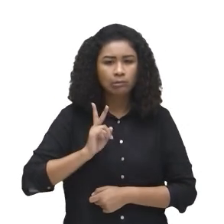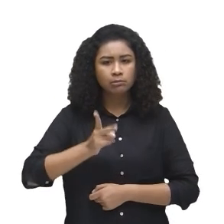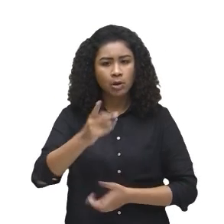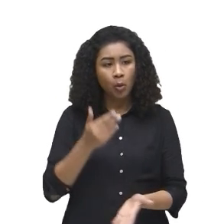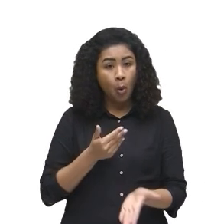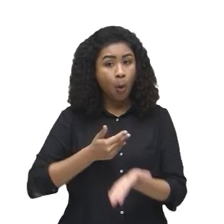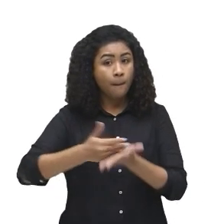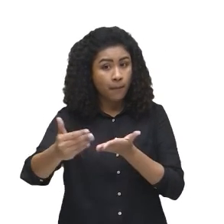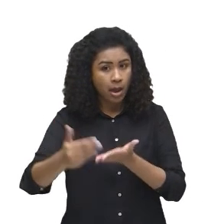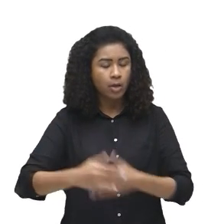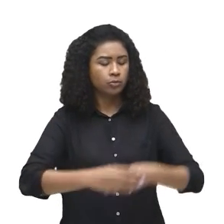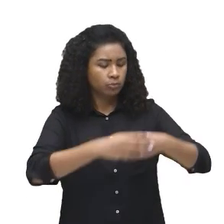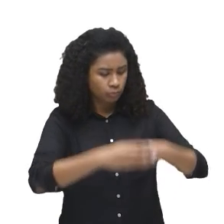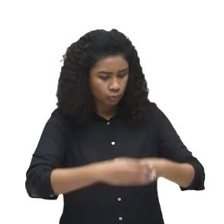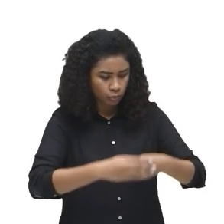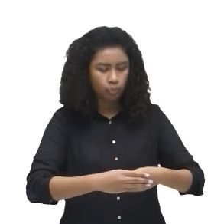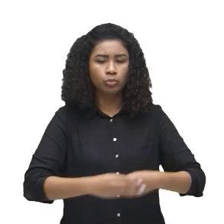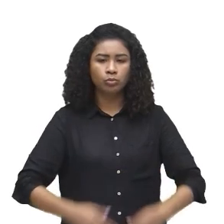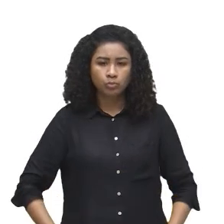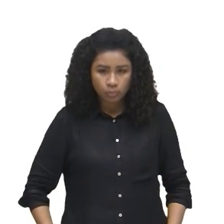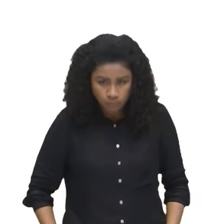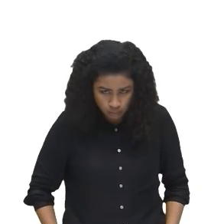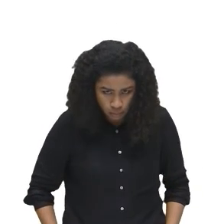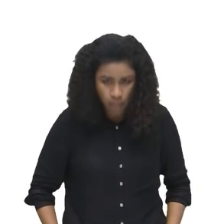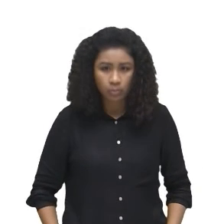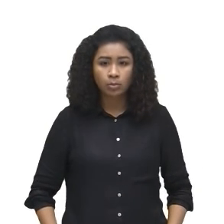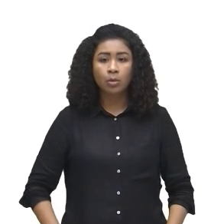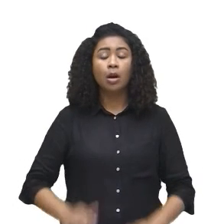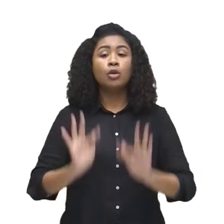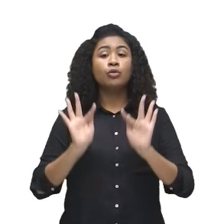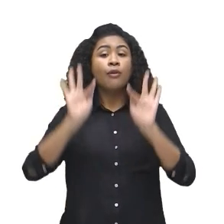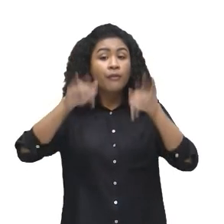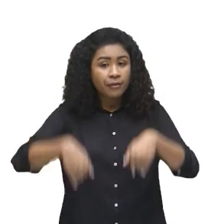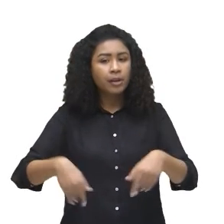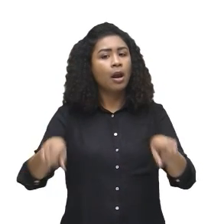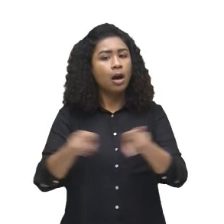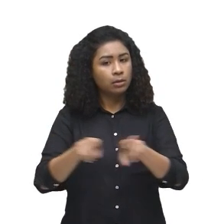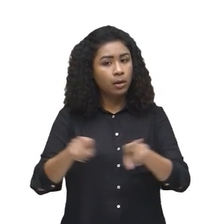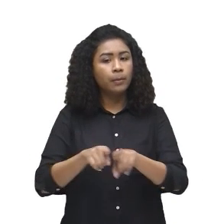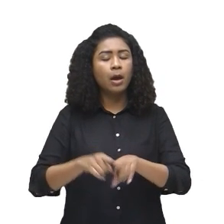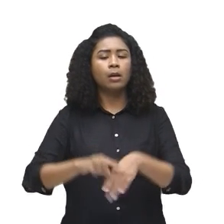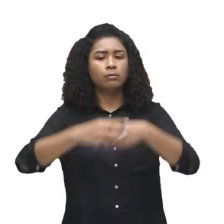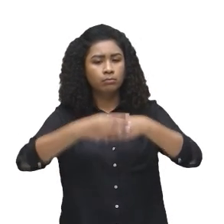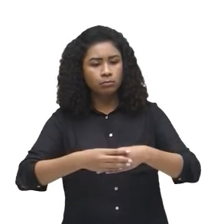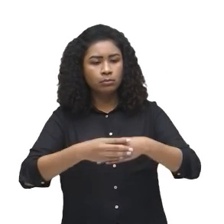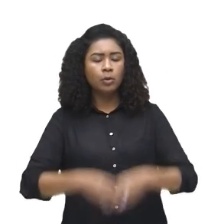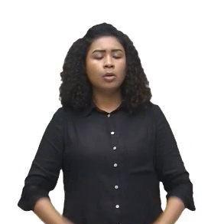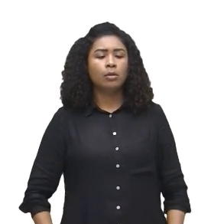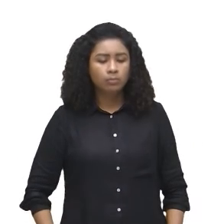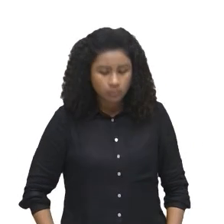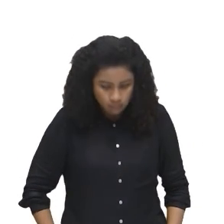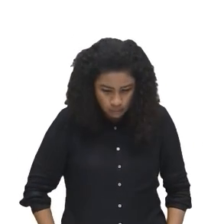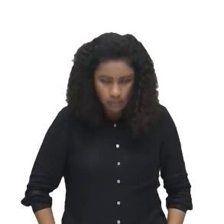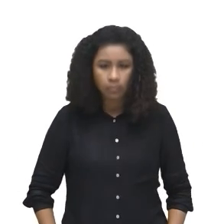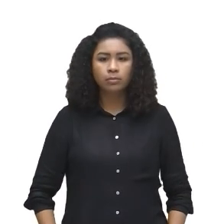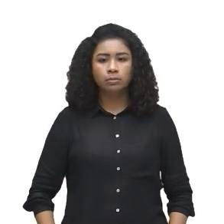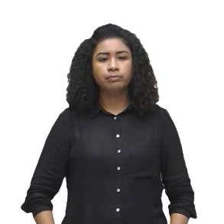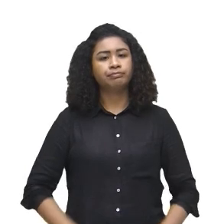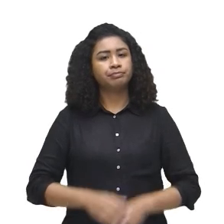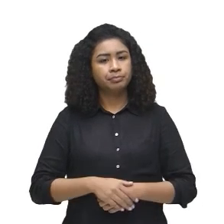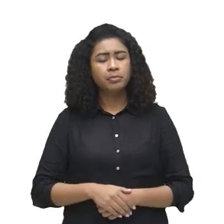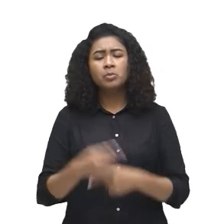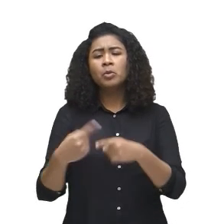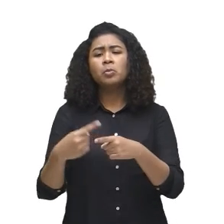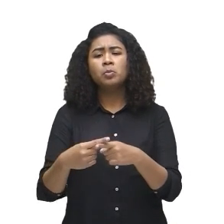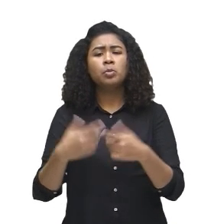competições. Então, qual é a justificativa para essa resposta? É que na cultura oriental, berço da maioria das práticas de